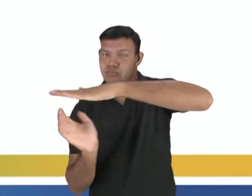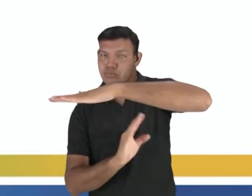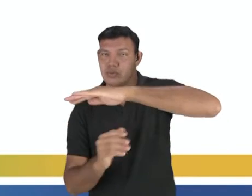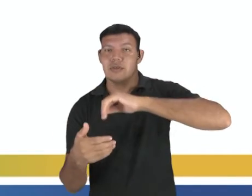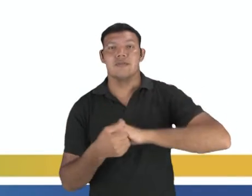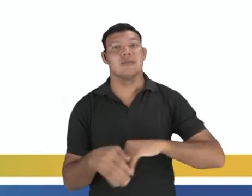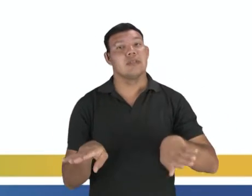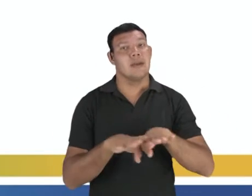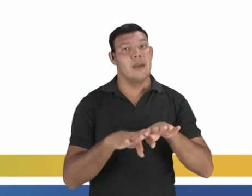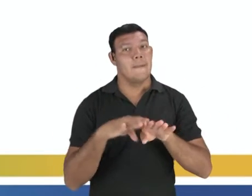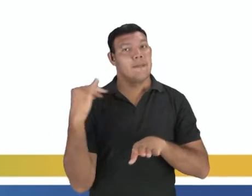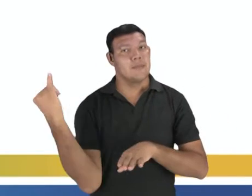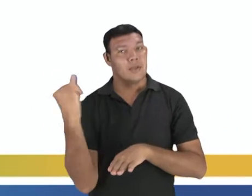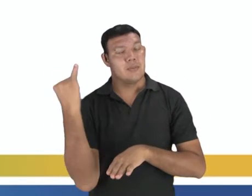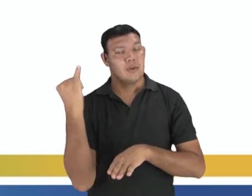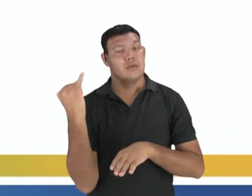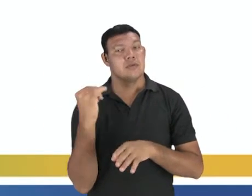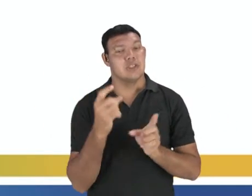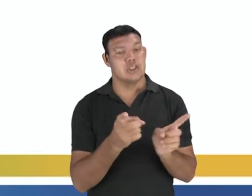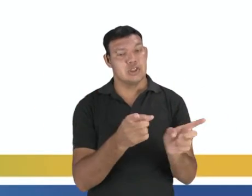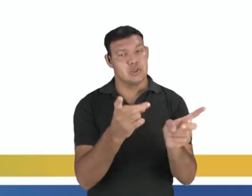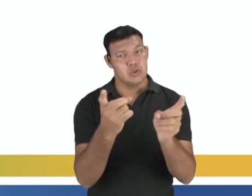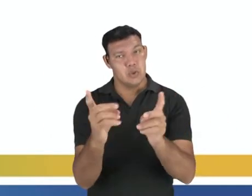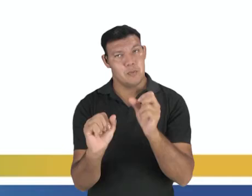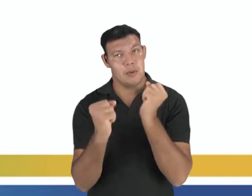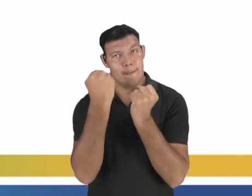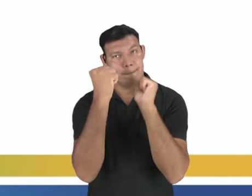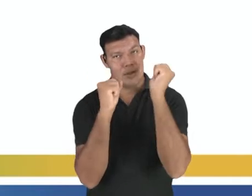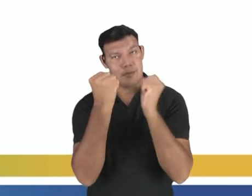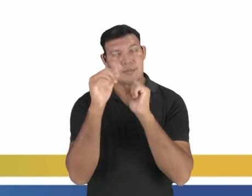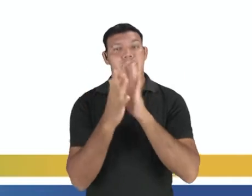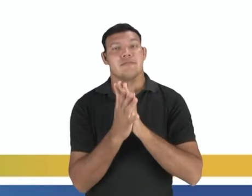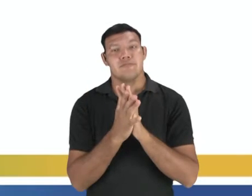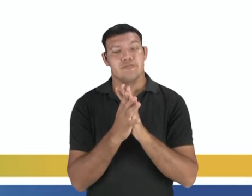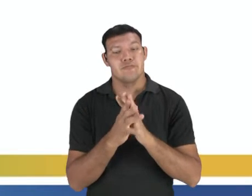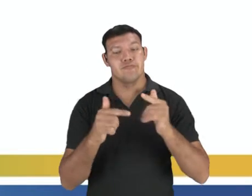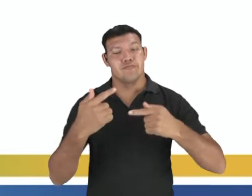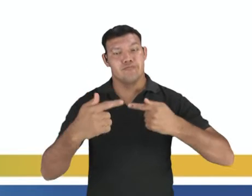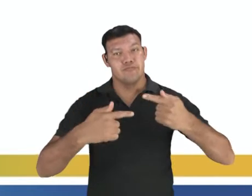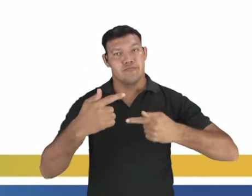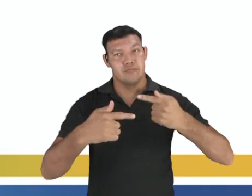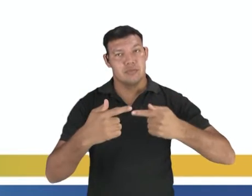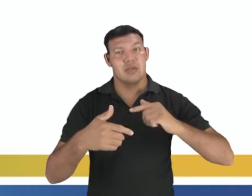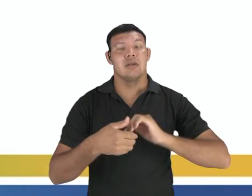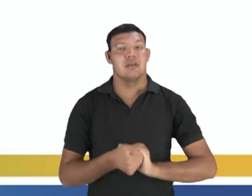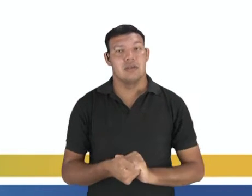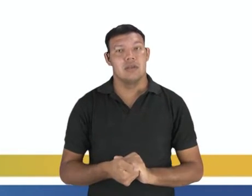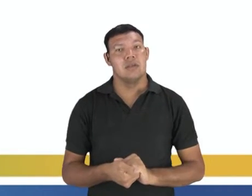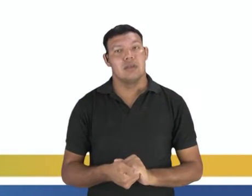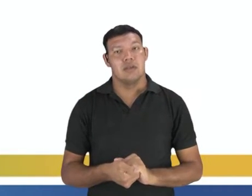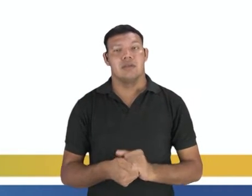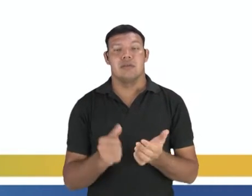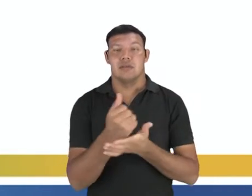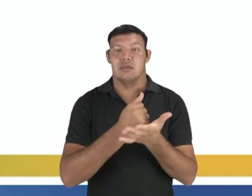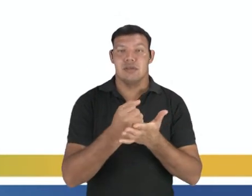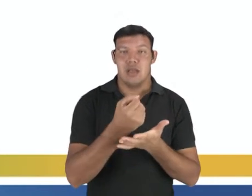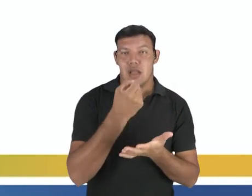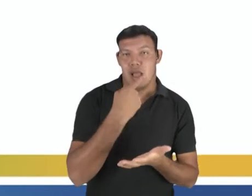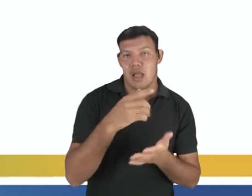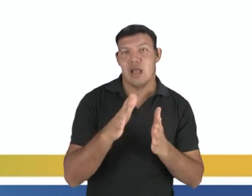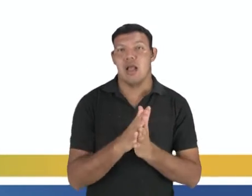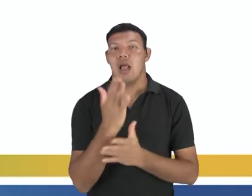importância industrial, porque, como eu já falei, pode ser utilizada como matéria-prima para alimentos, para medicamentos,